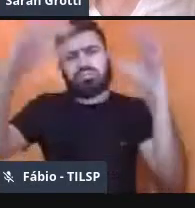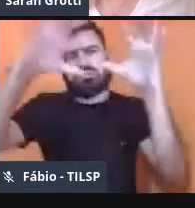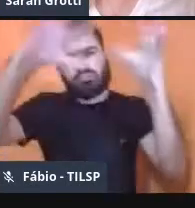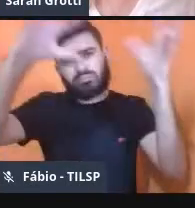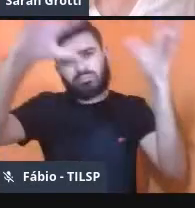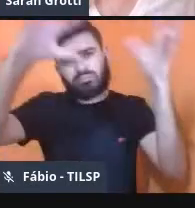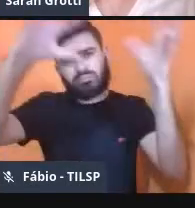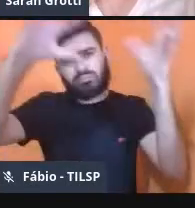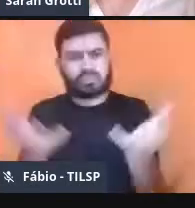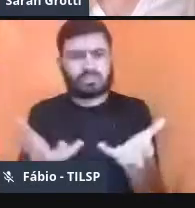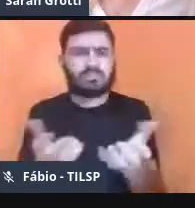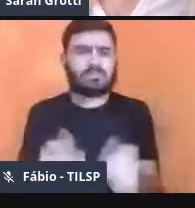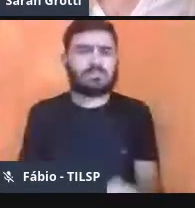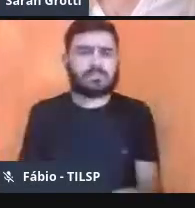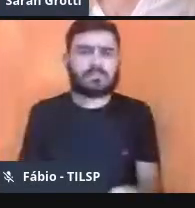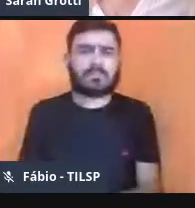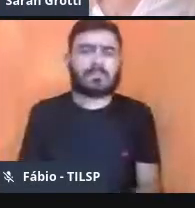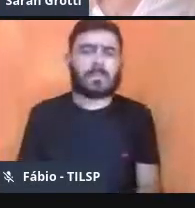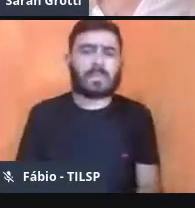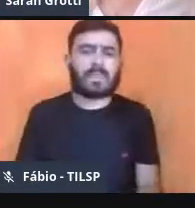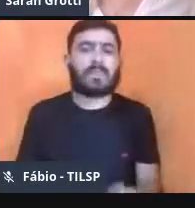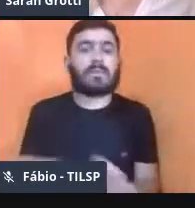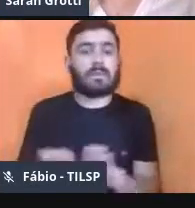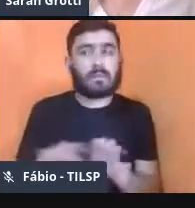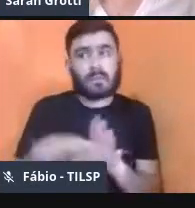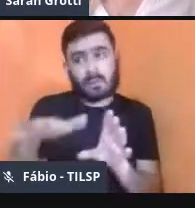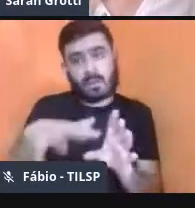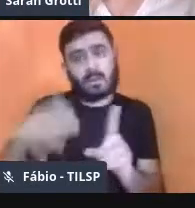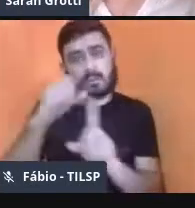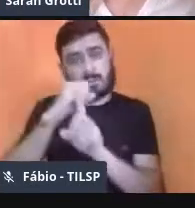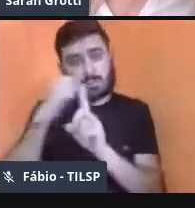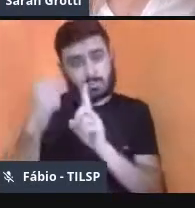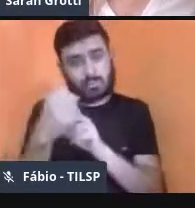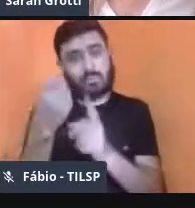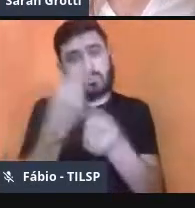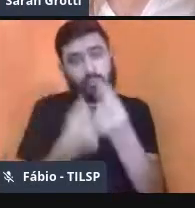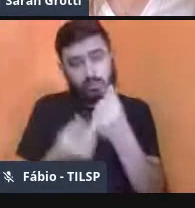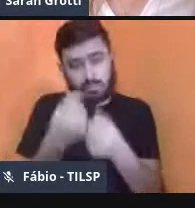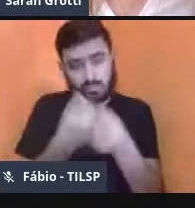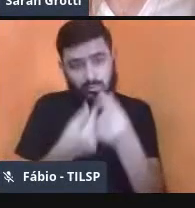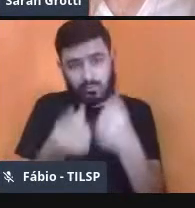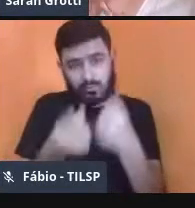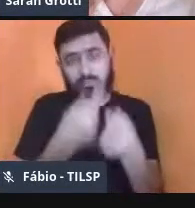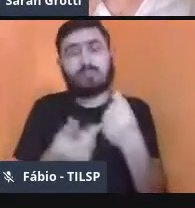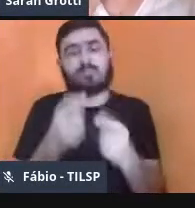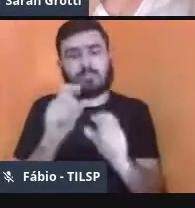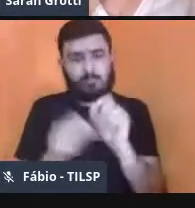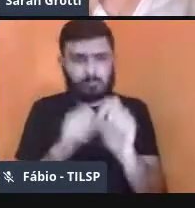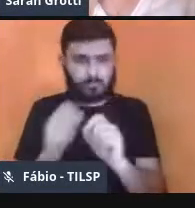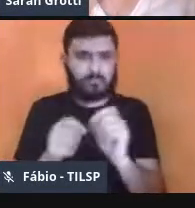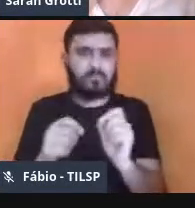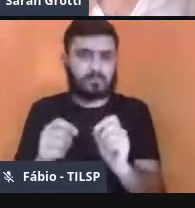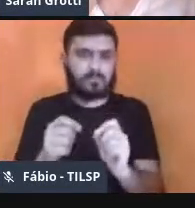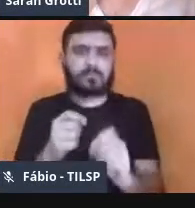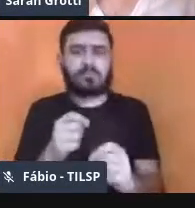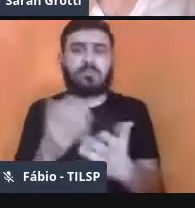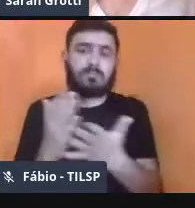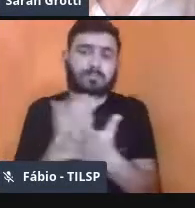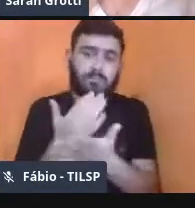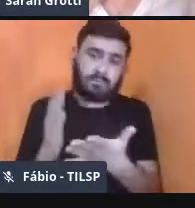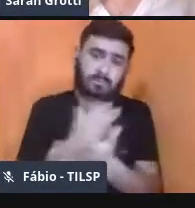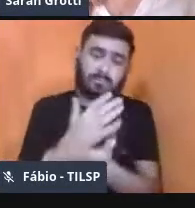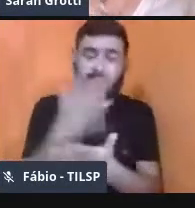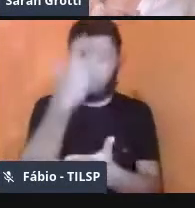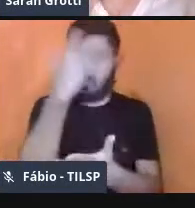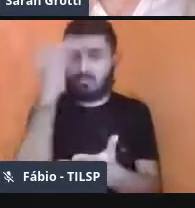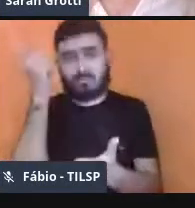água. Efeitos socioeconômicos, né? Uma dieta vegetariana, ao contrário do que muitos pensam,